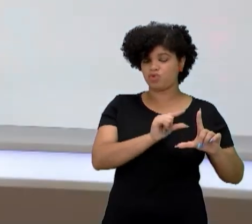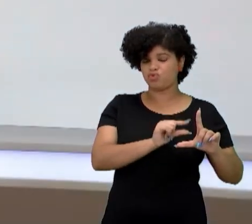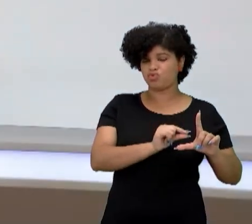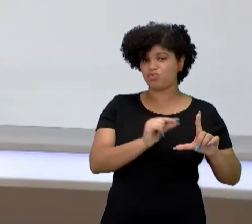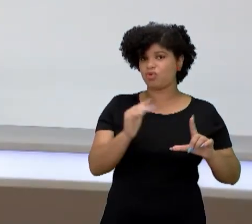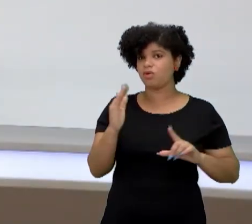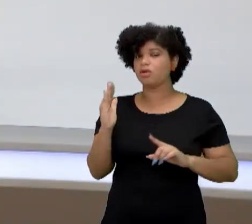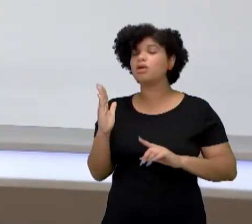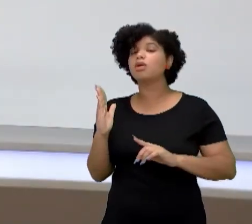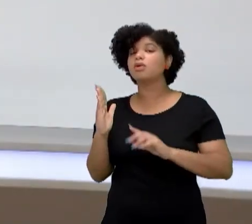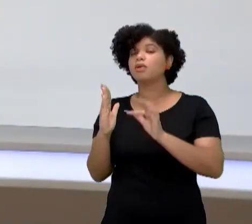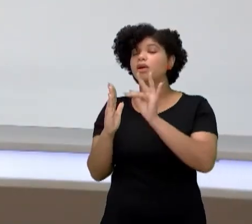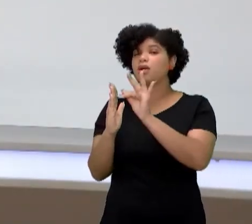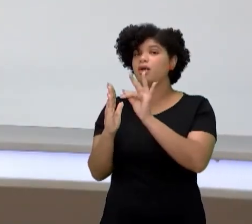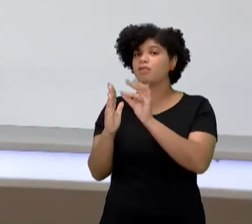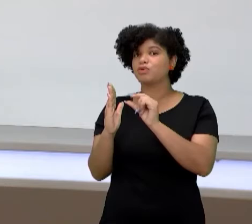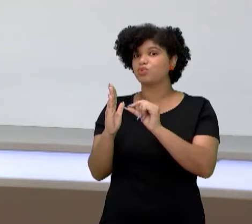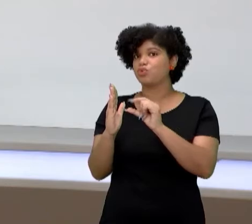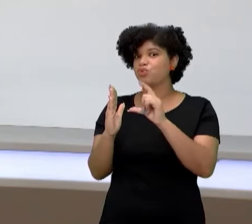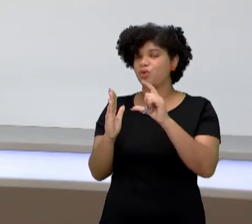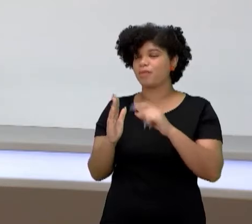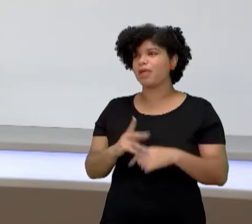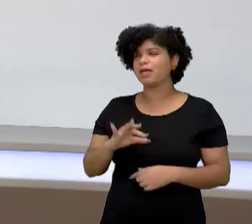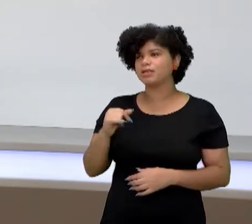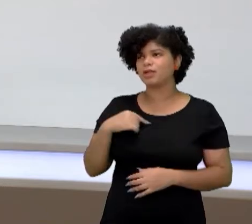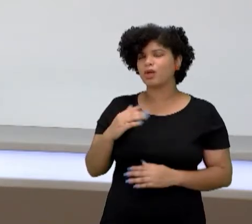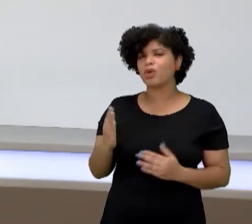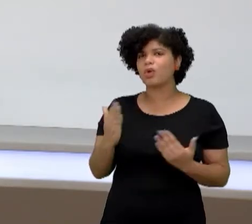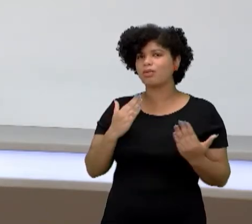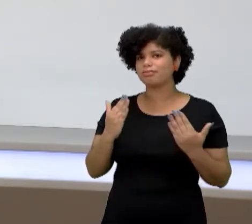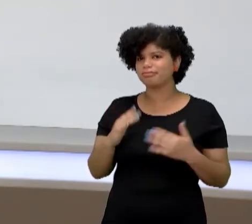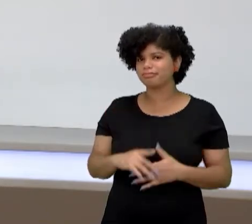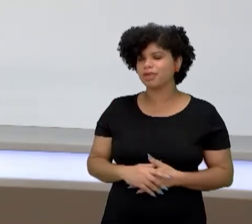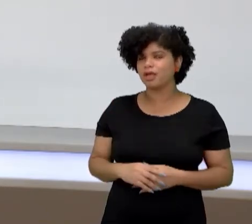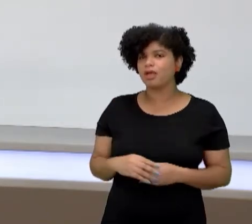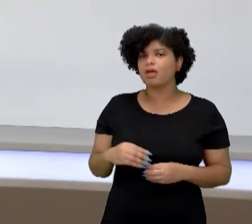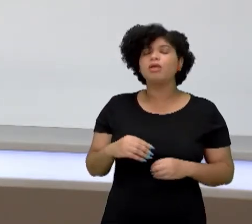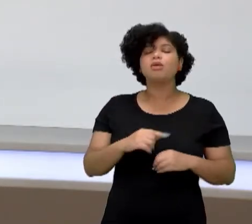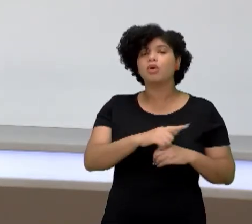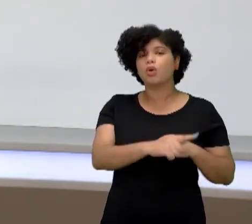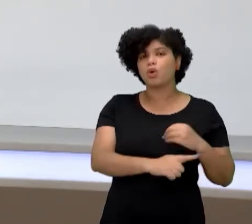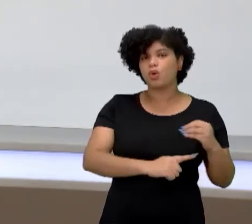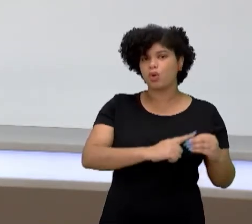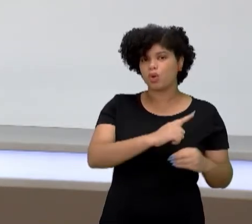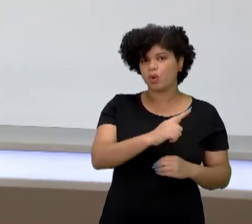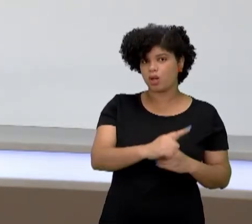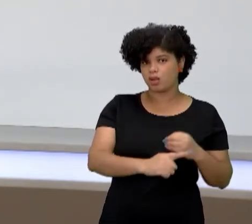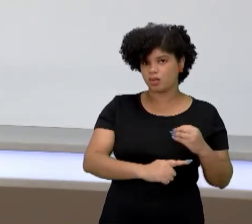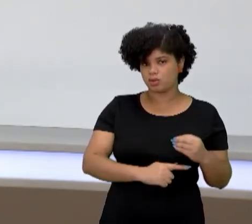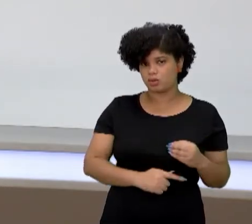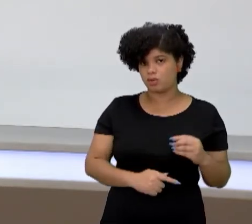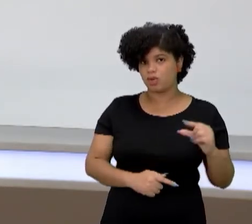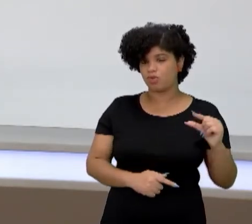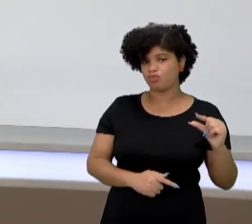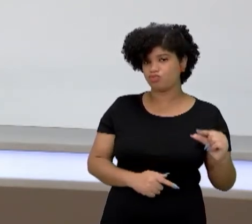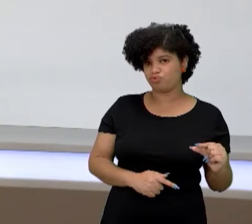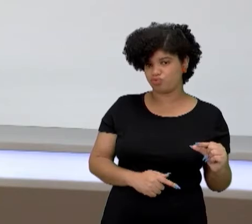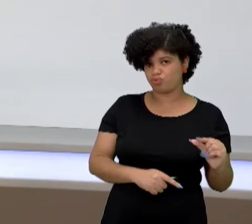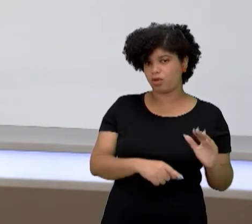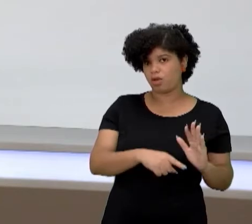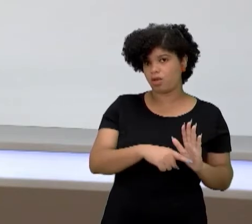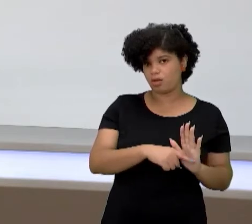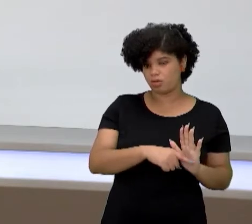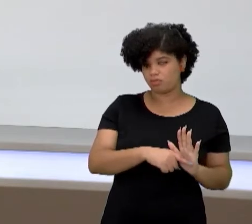eu combino um átomo que ele é muito eletronegativo com um que é pouco eletronegativo, vai